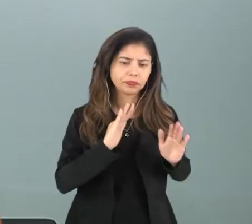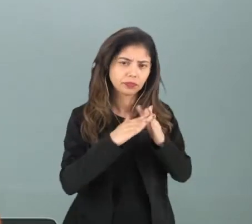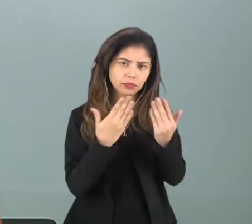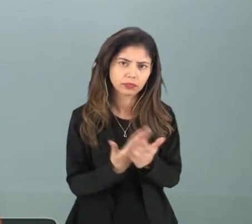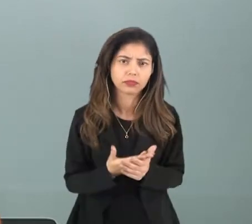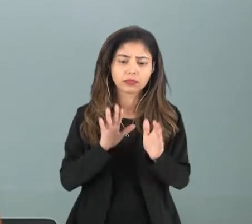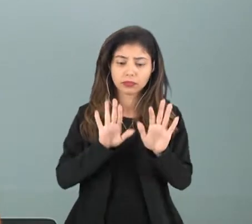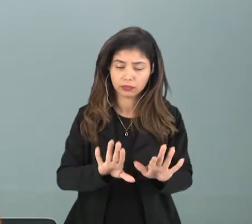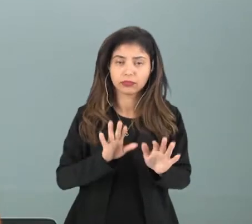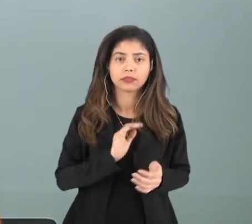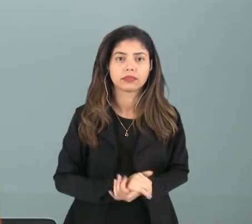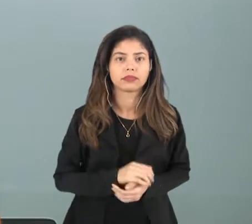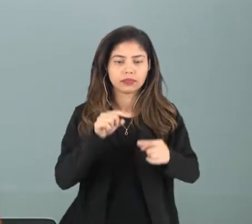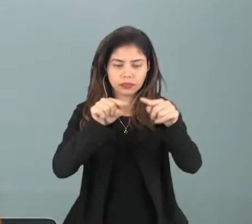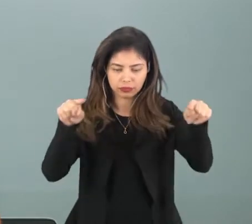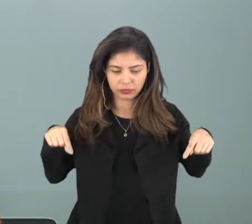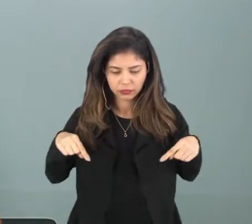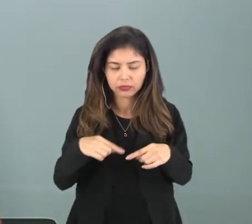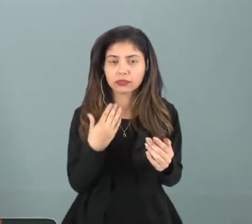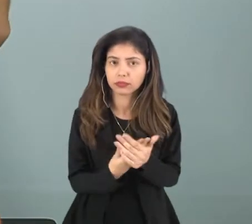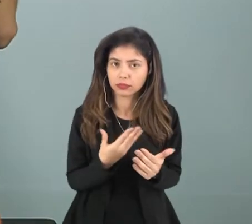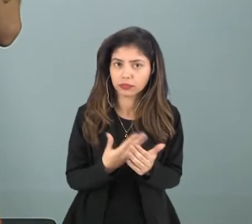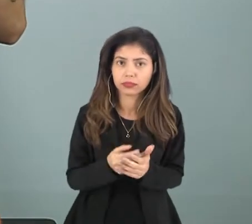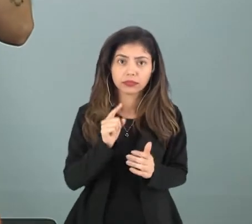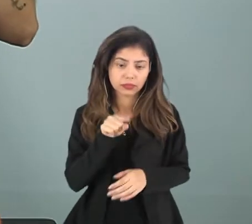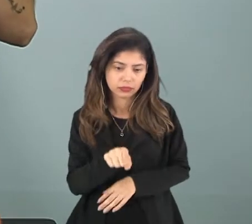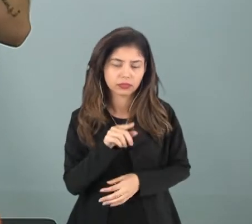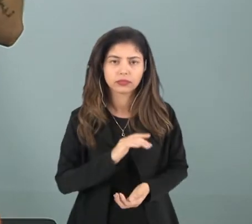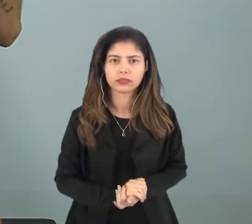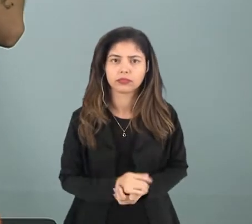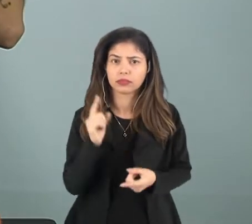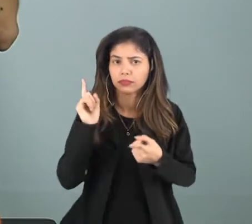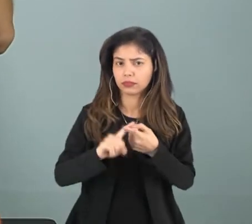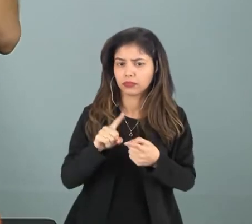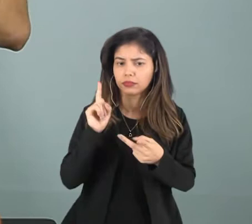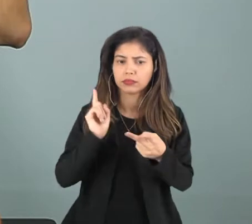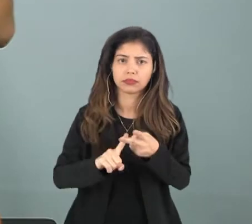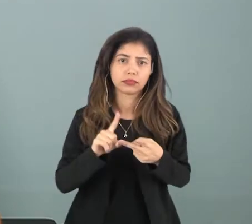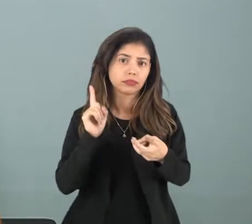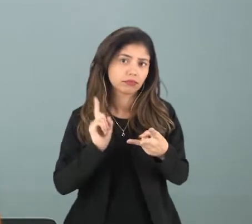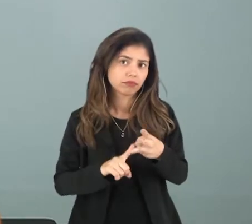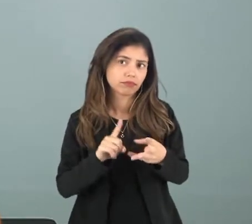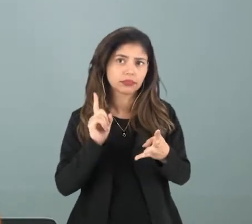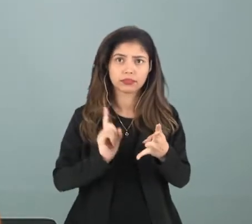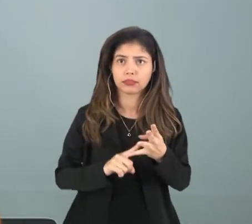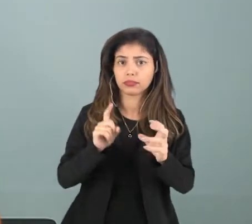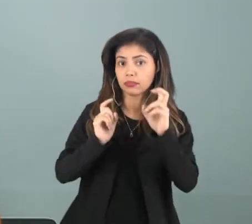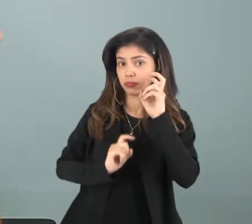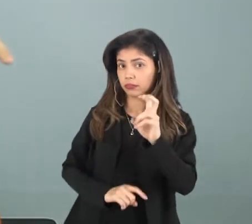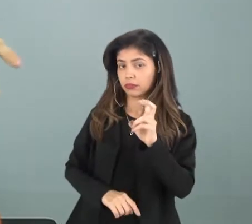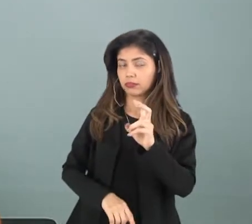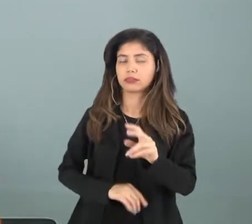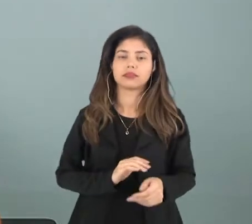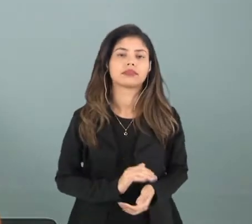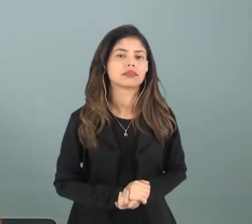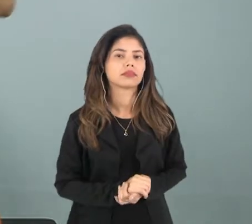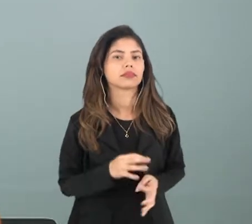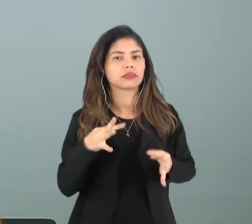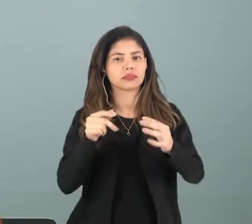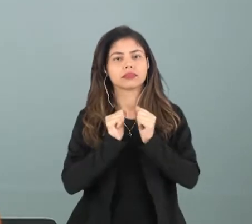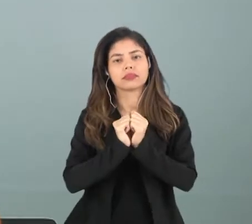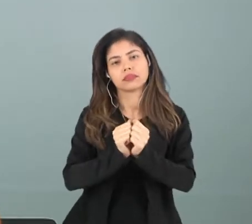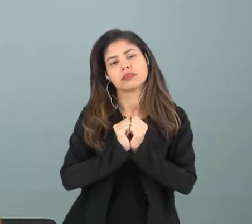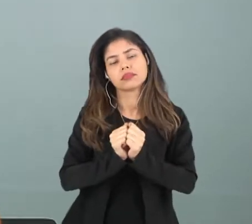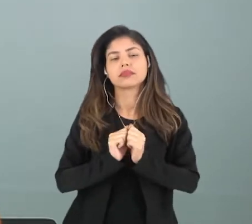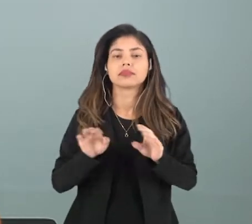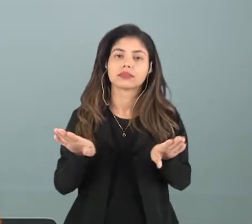minha sala de aula é assim. Tem colegas do 1º, do 2º, do 3º, do 4º e do 5º ano. Então, eles dois vieram em busca